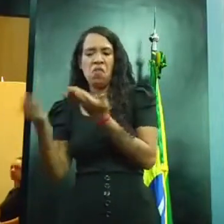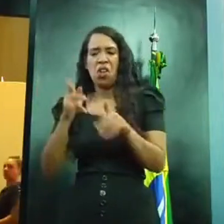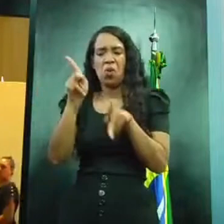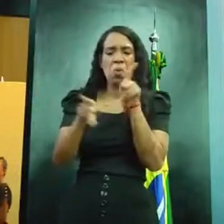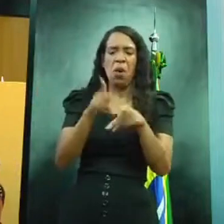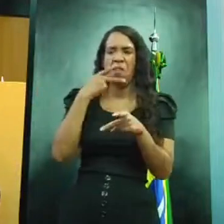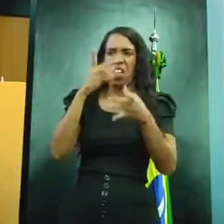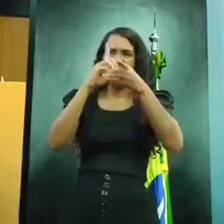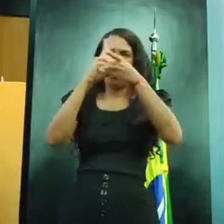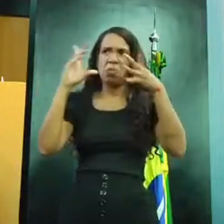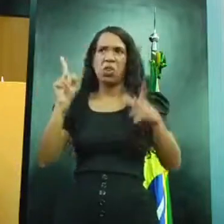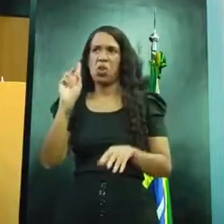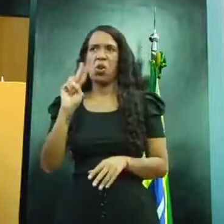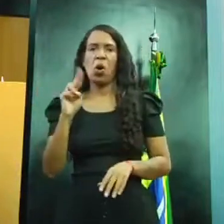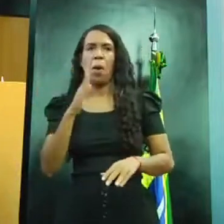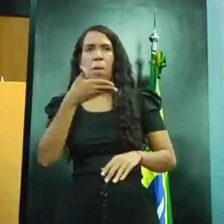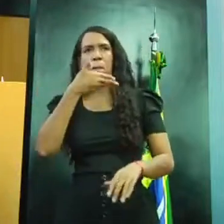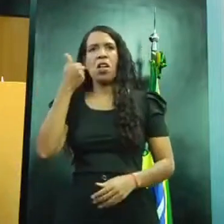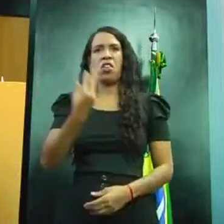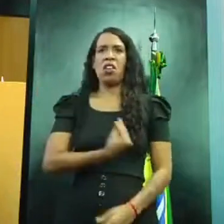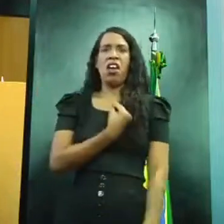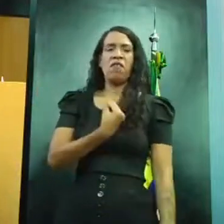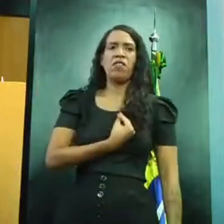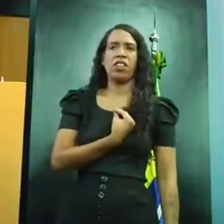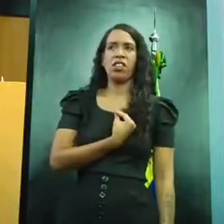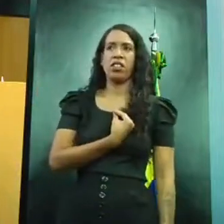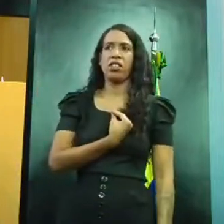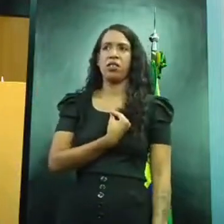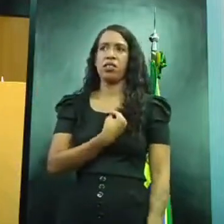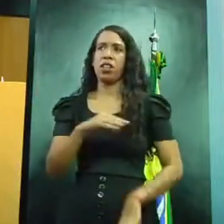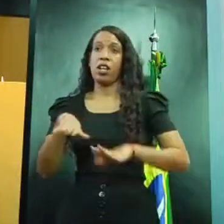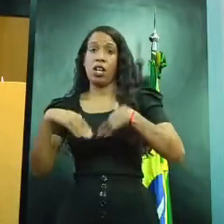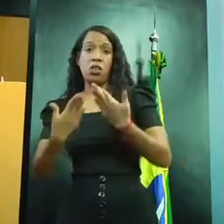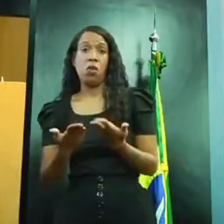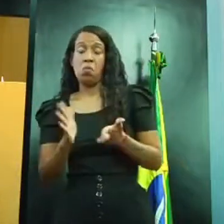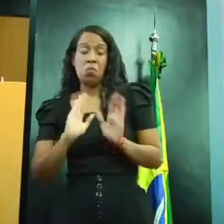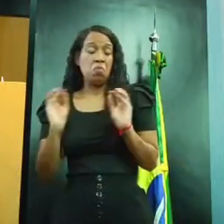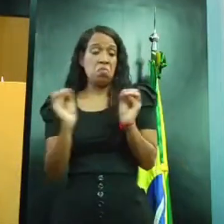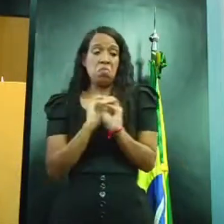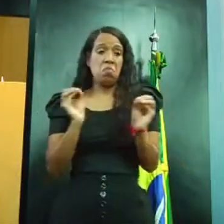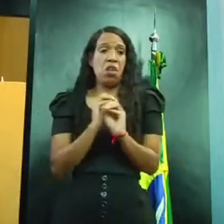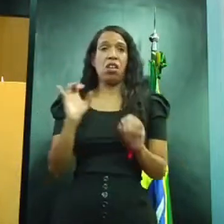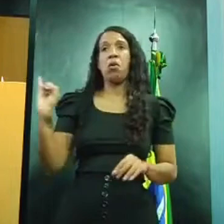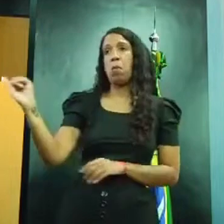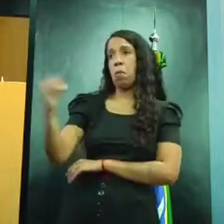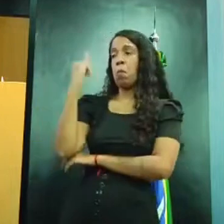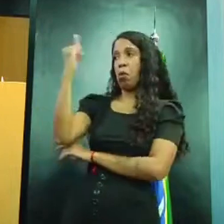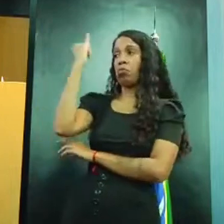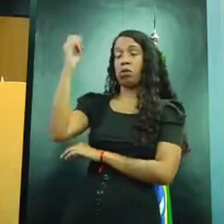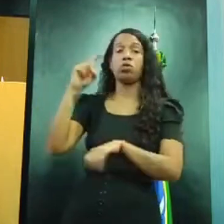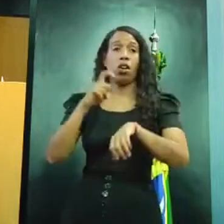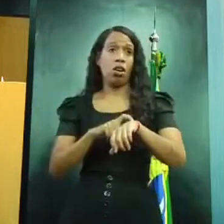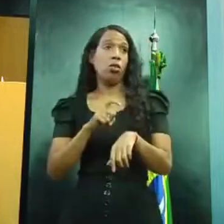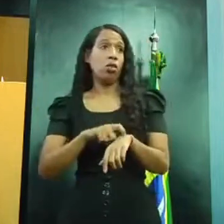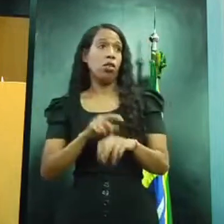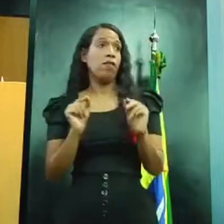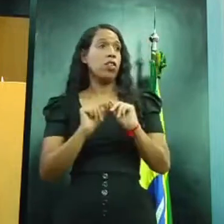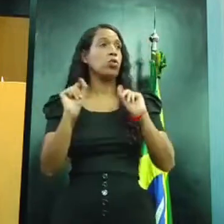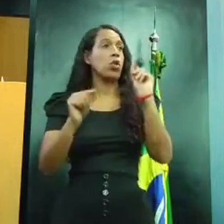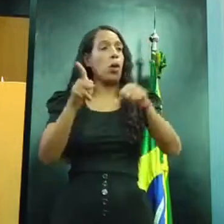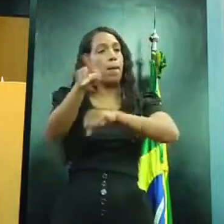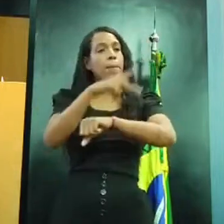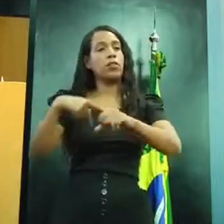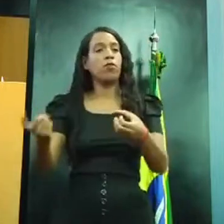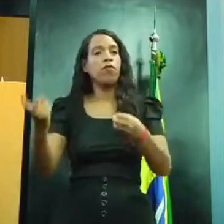que a democracia não melhora a vida deles. Então não tem nada mais importante nesse momento do que fazer o país